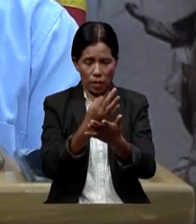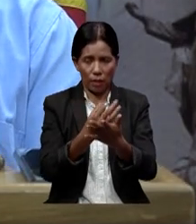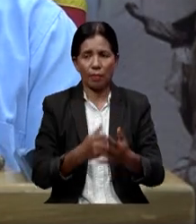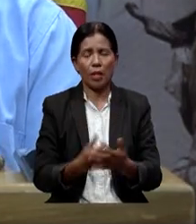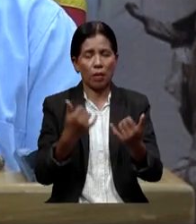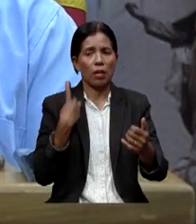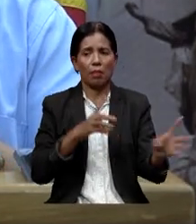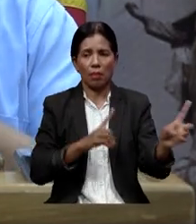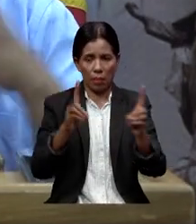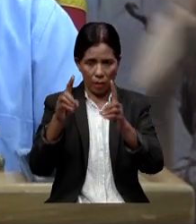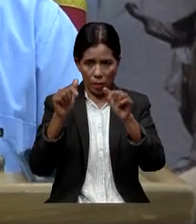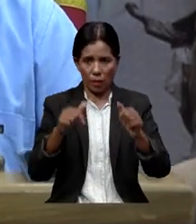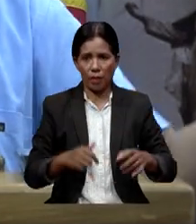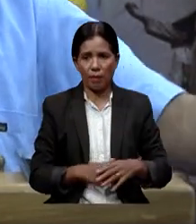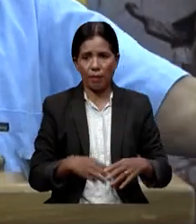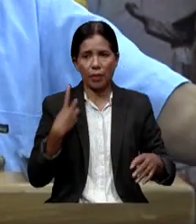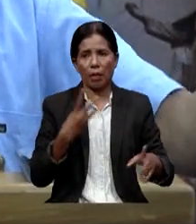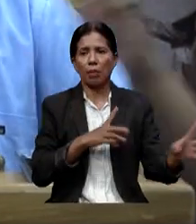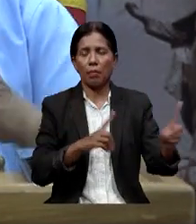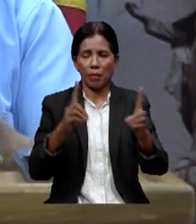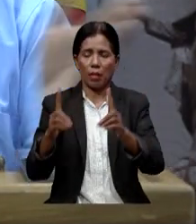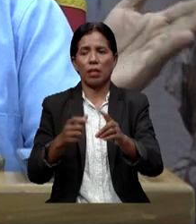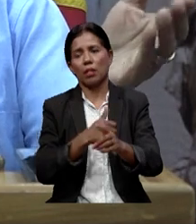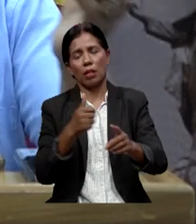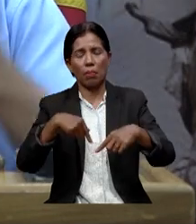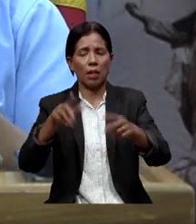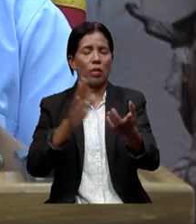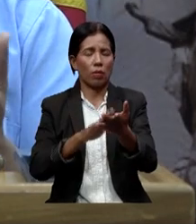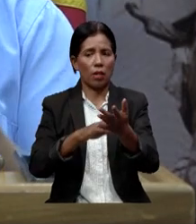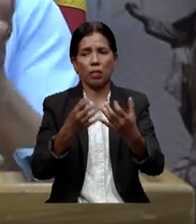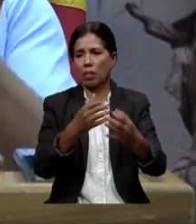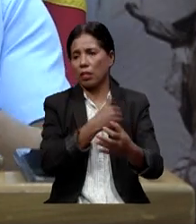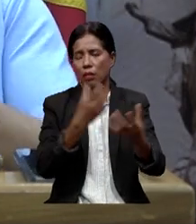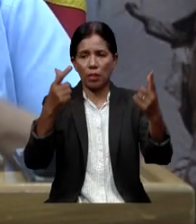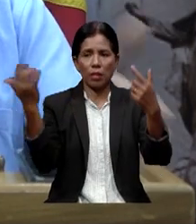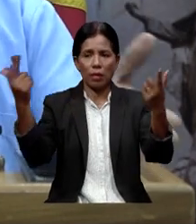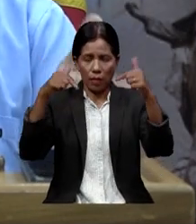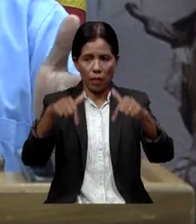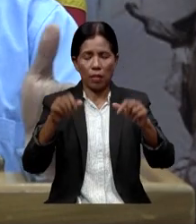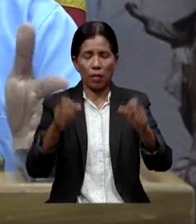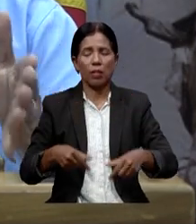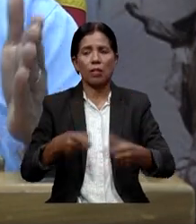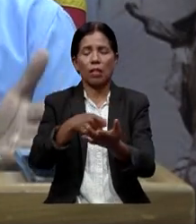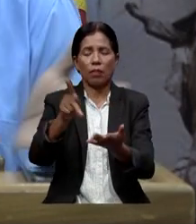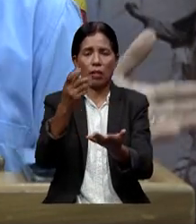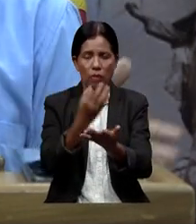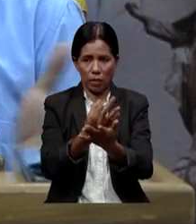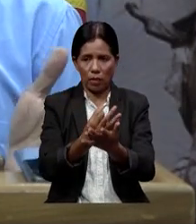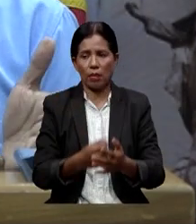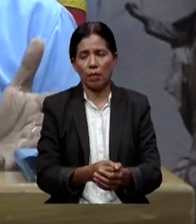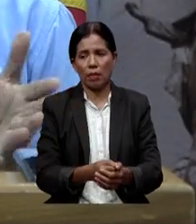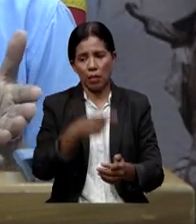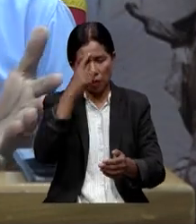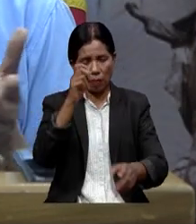a mi implementa ida ne. A mi implementa ona balu ne be, ba escola lá outro, sira fila mai, sira tem que devolver osan. Tamba